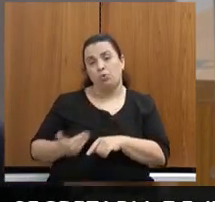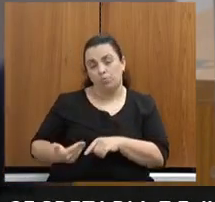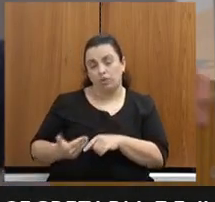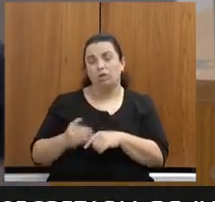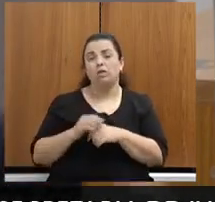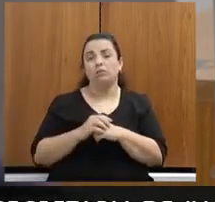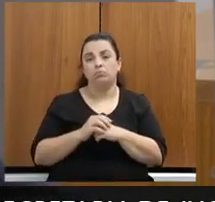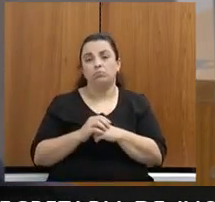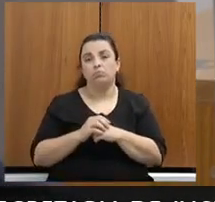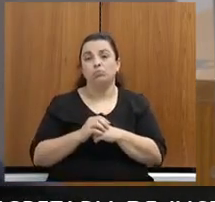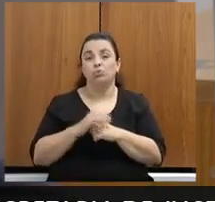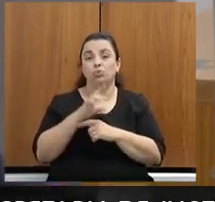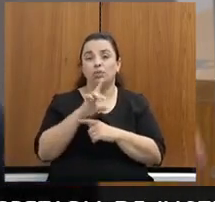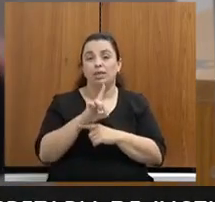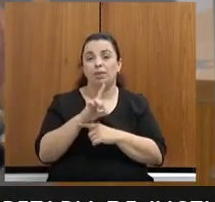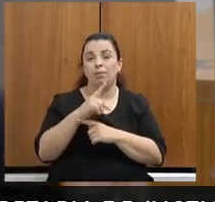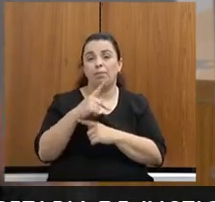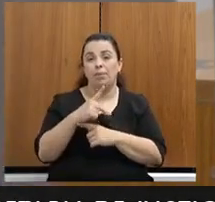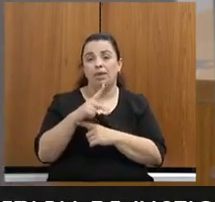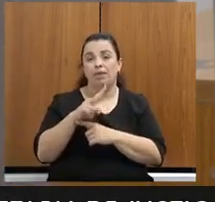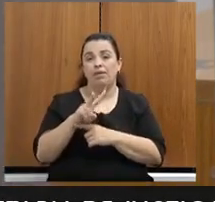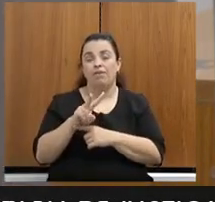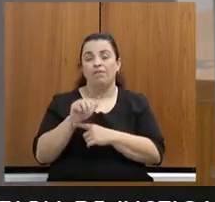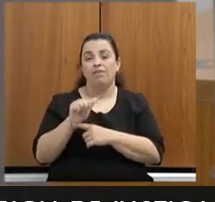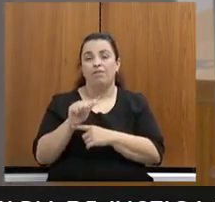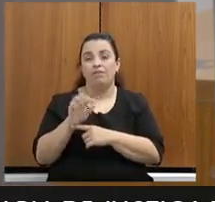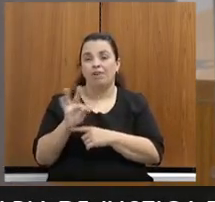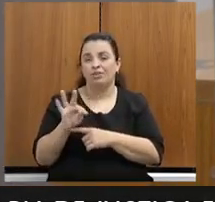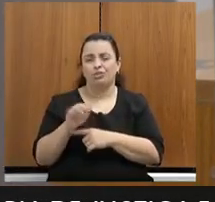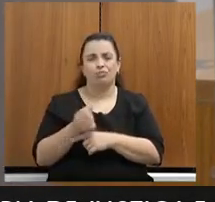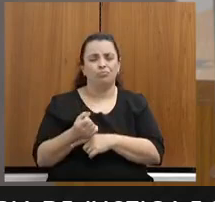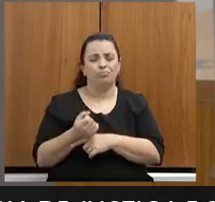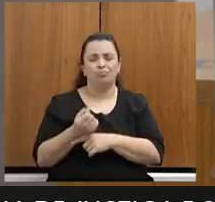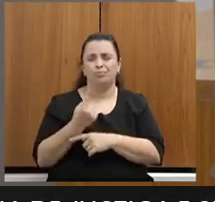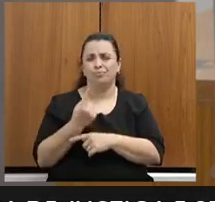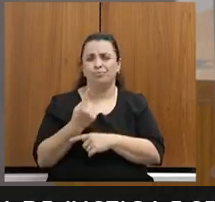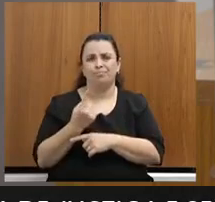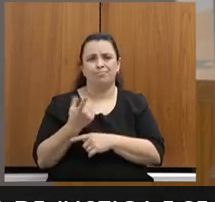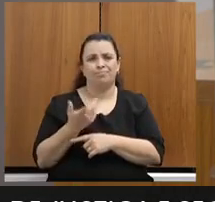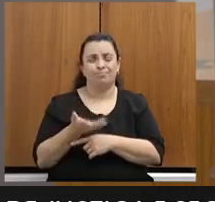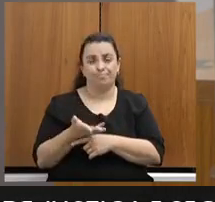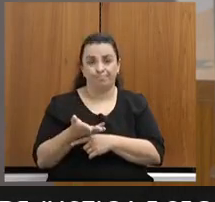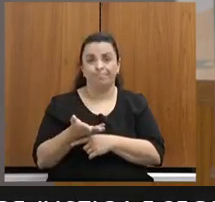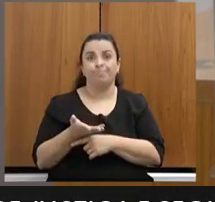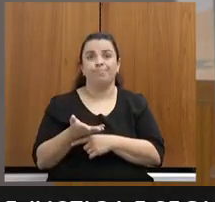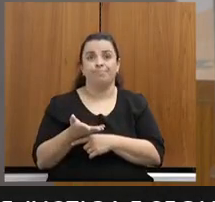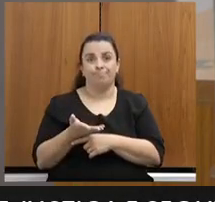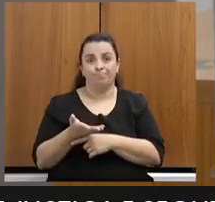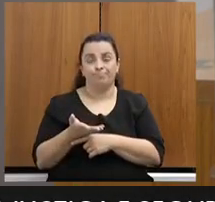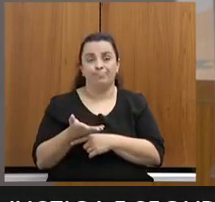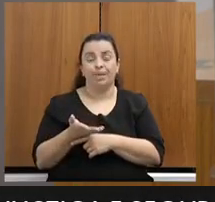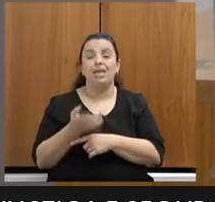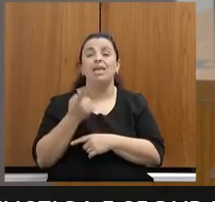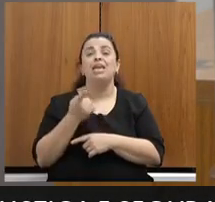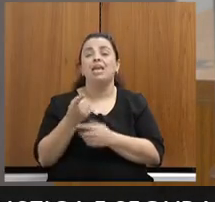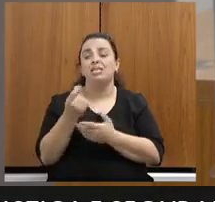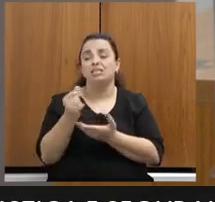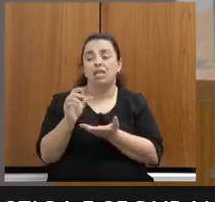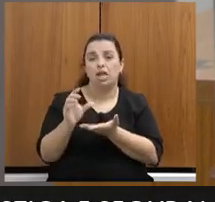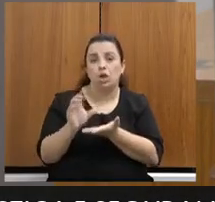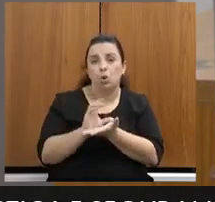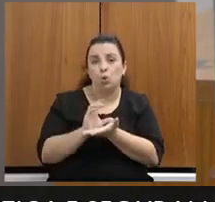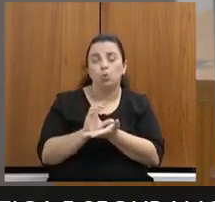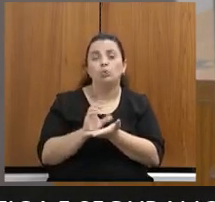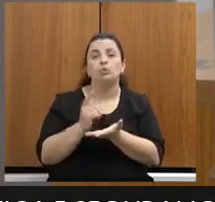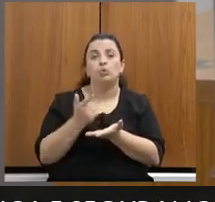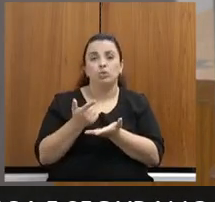do DPVAT o absurdo que foi feito com aquilo e esses recursos então que a seguradora